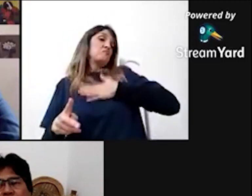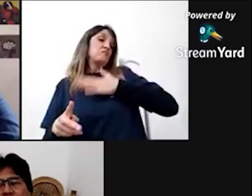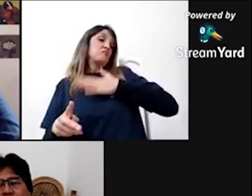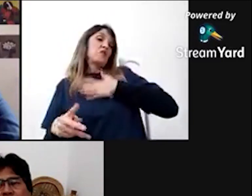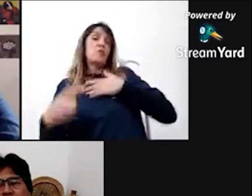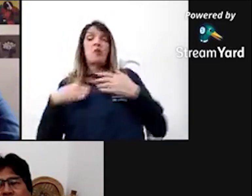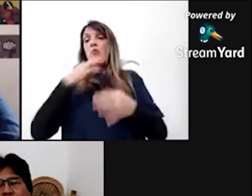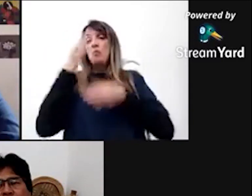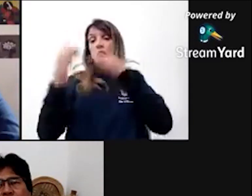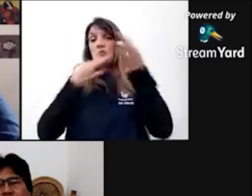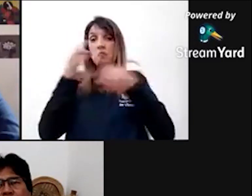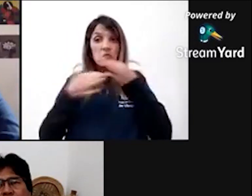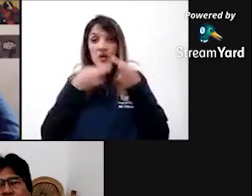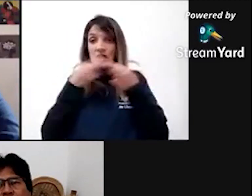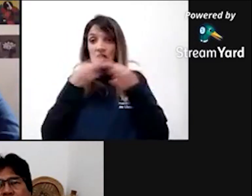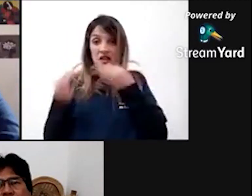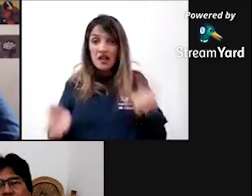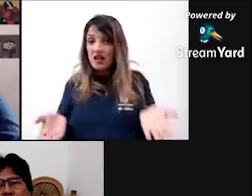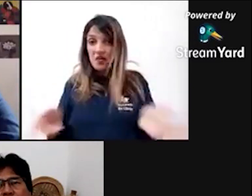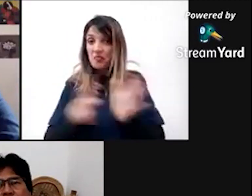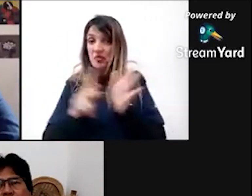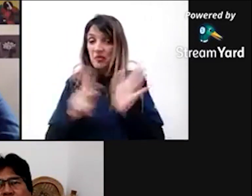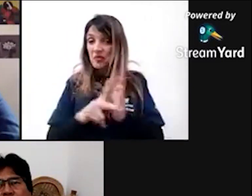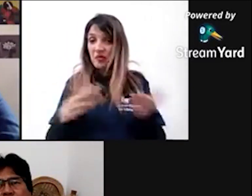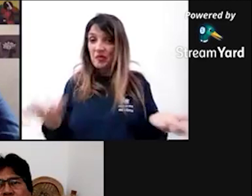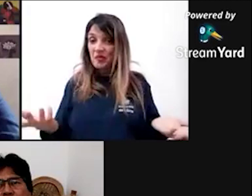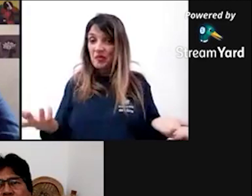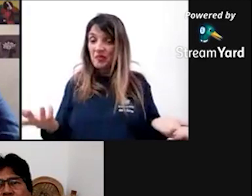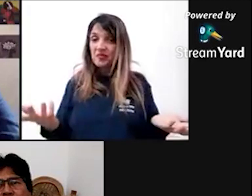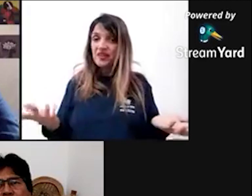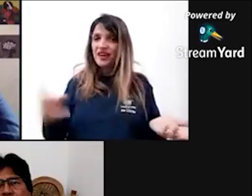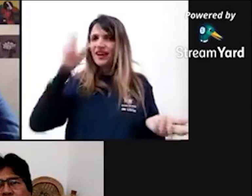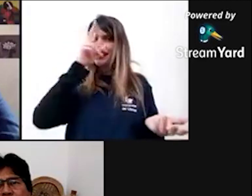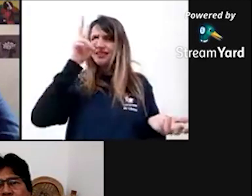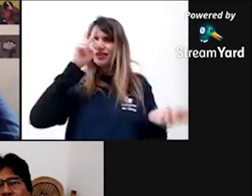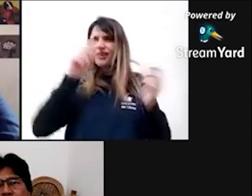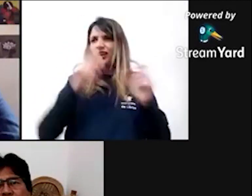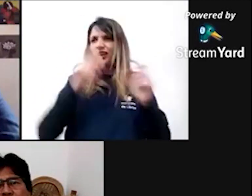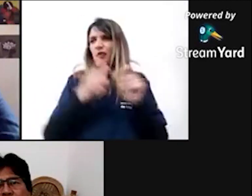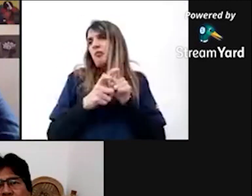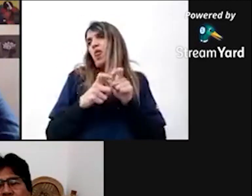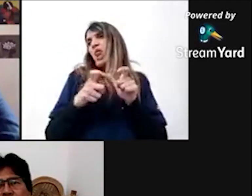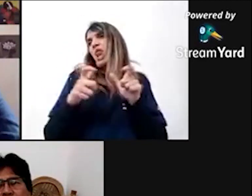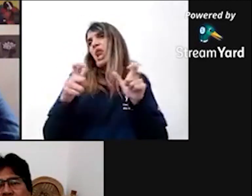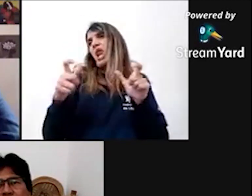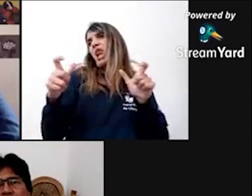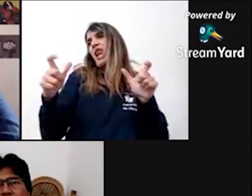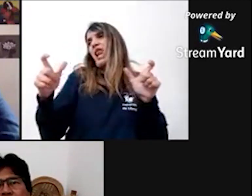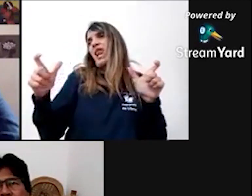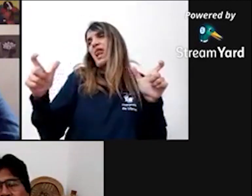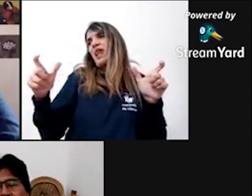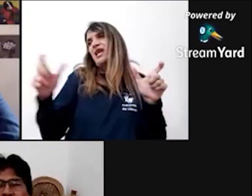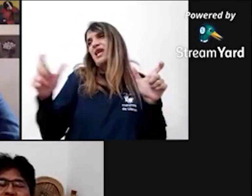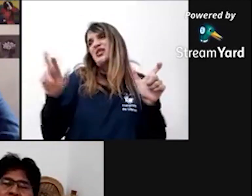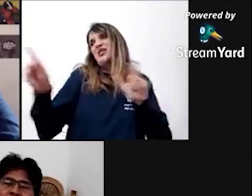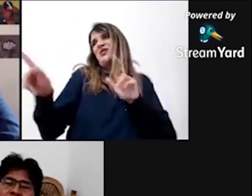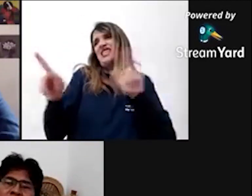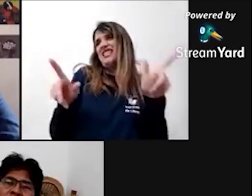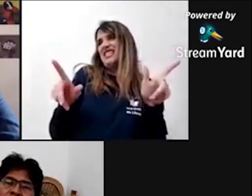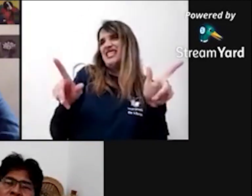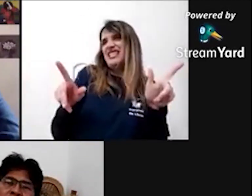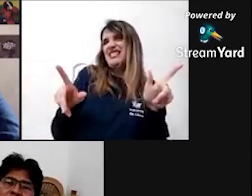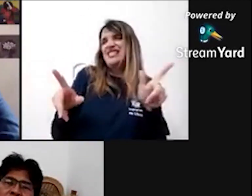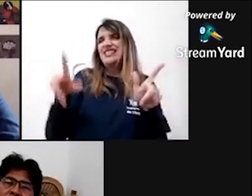de vista individual, às vezes, essa história vai ser recheada de glórias, de esperteza,